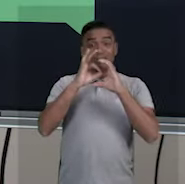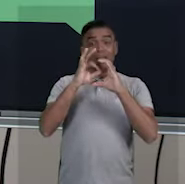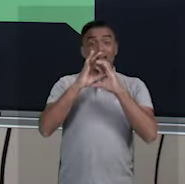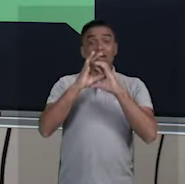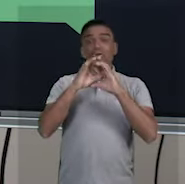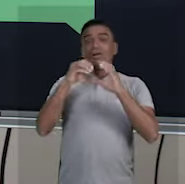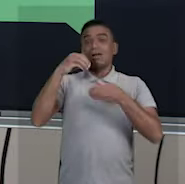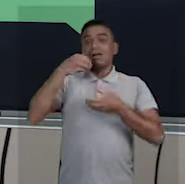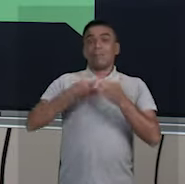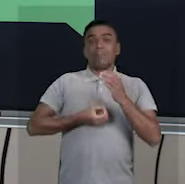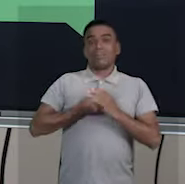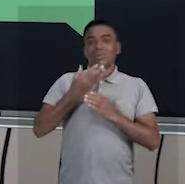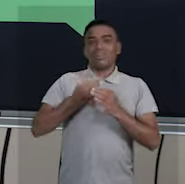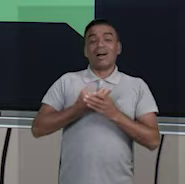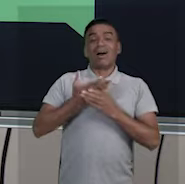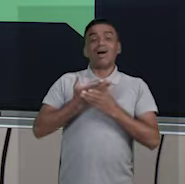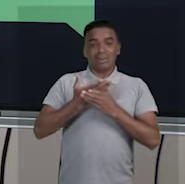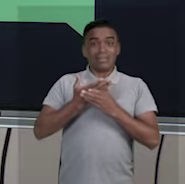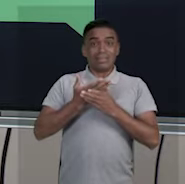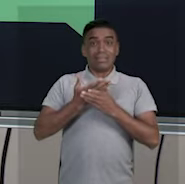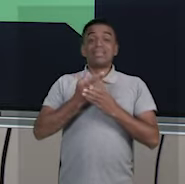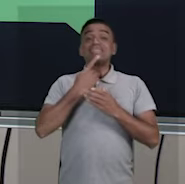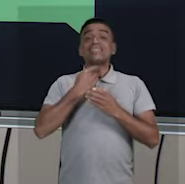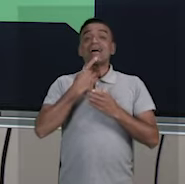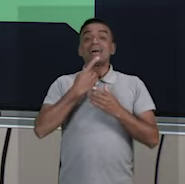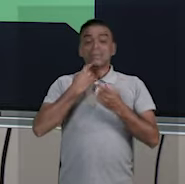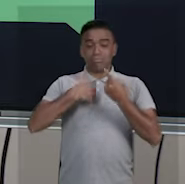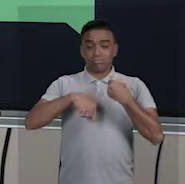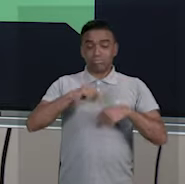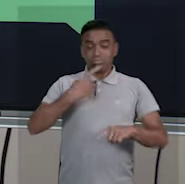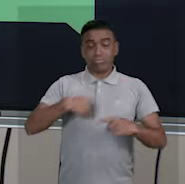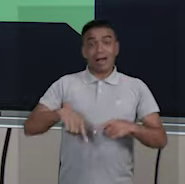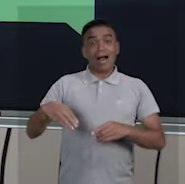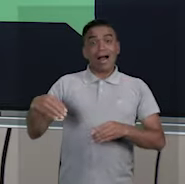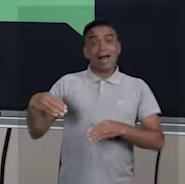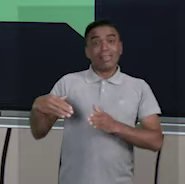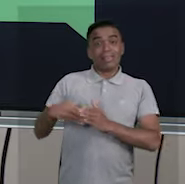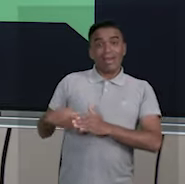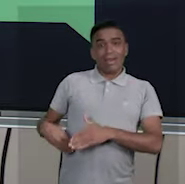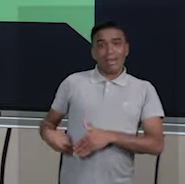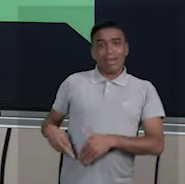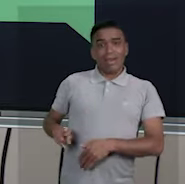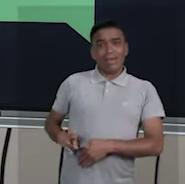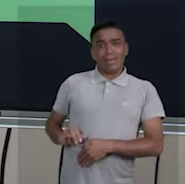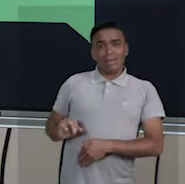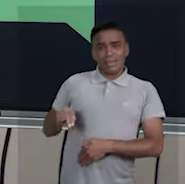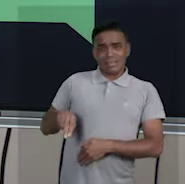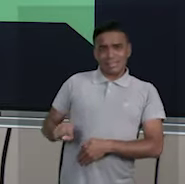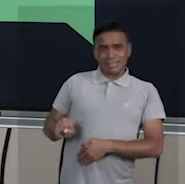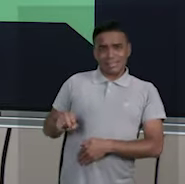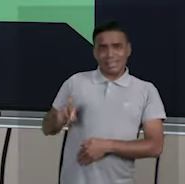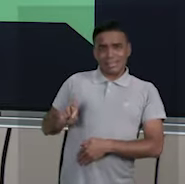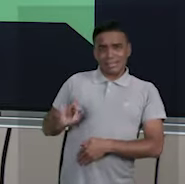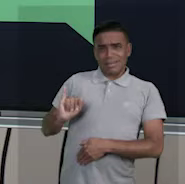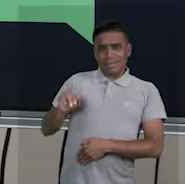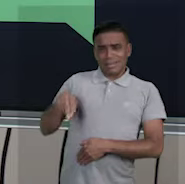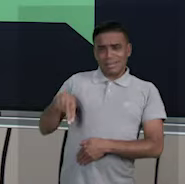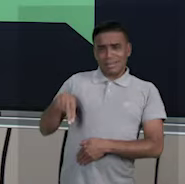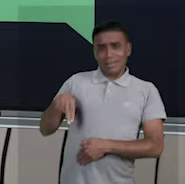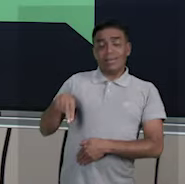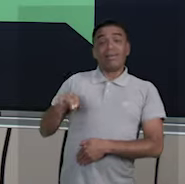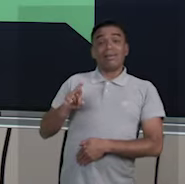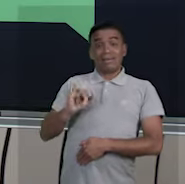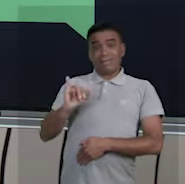né, até os rins, para que seja filtrado. E esse órgão é um dos órgãos que faz parte do sistema